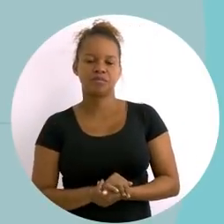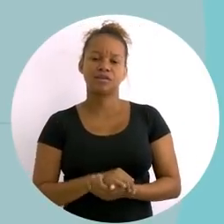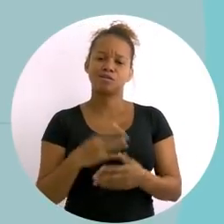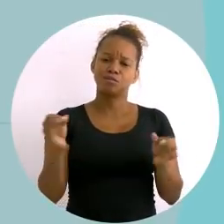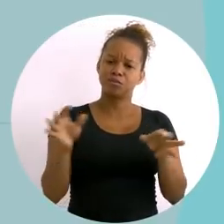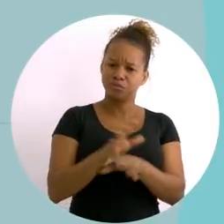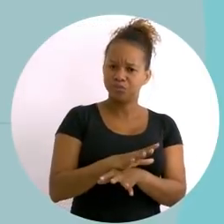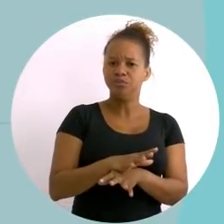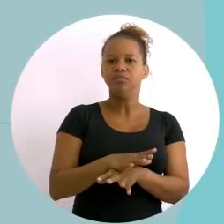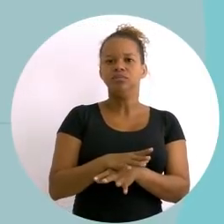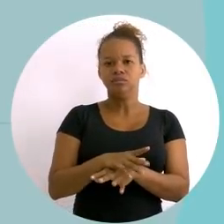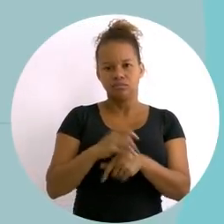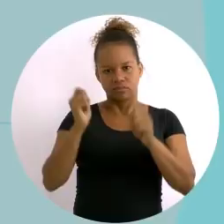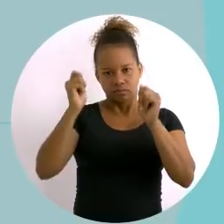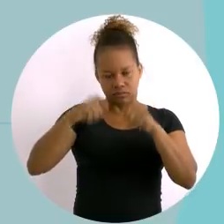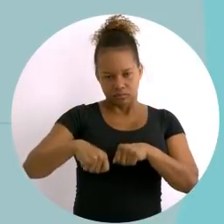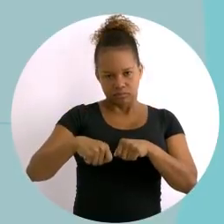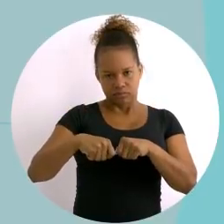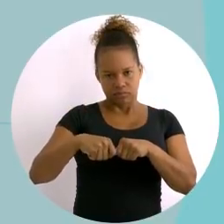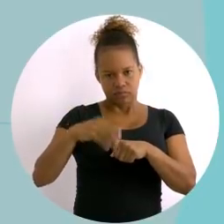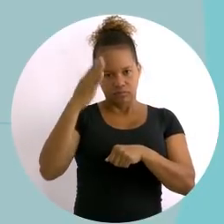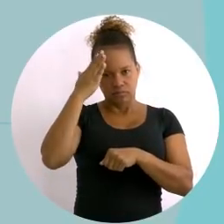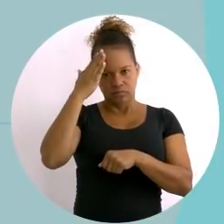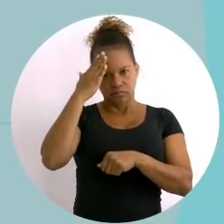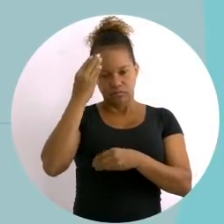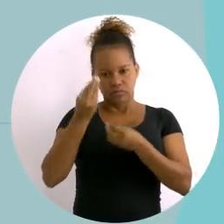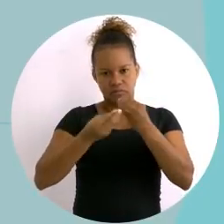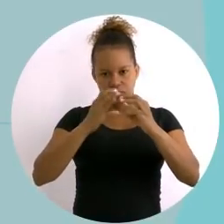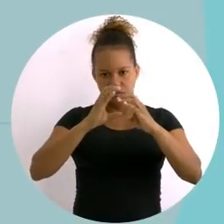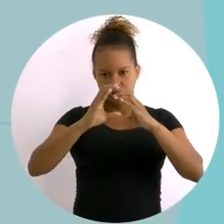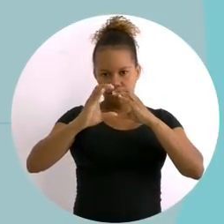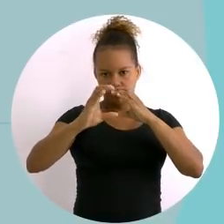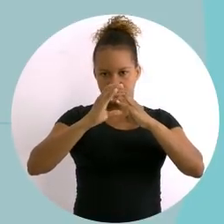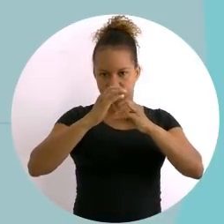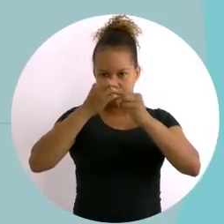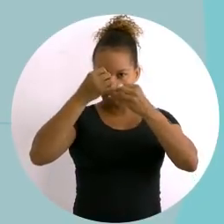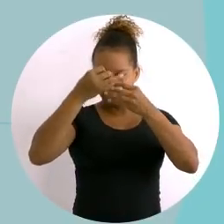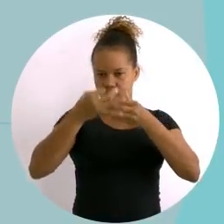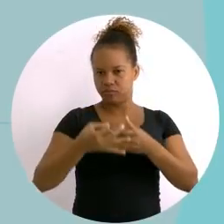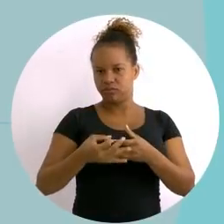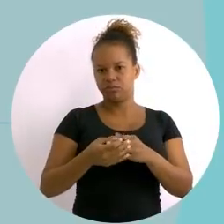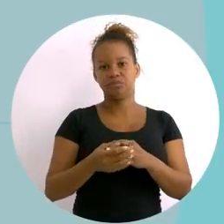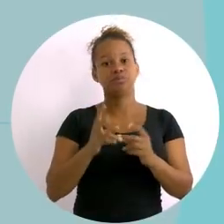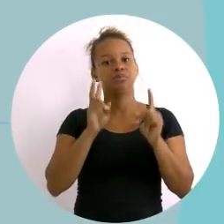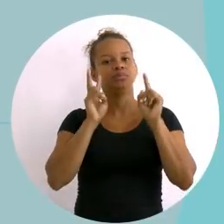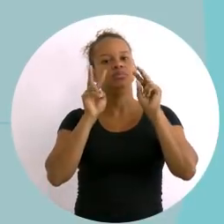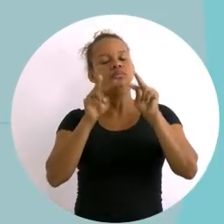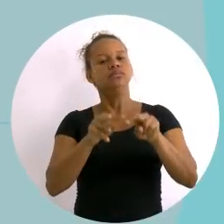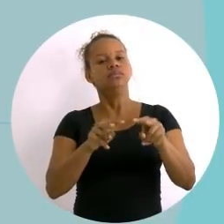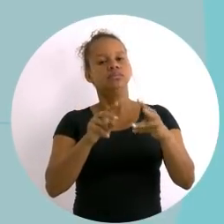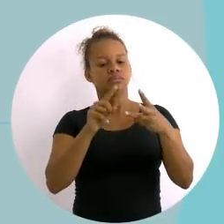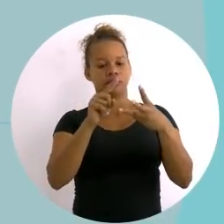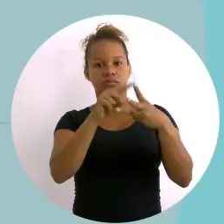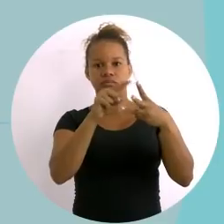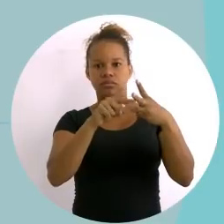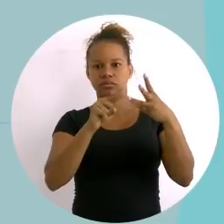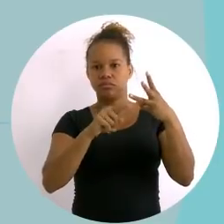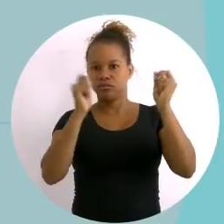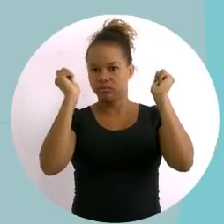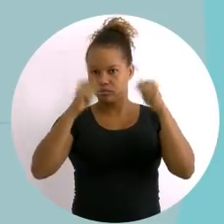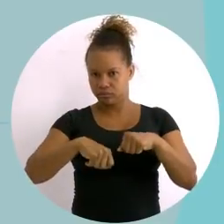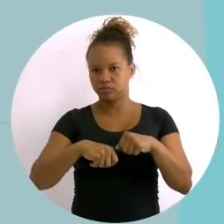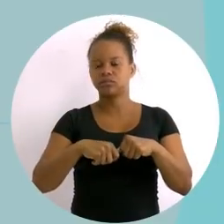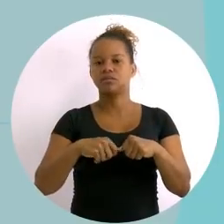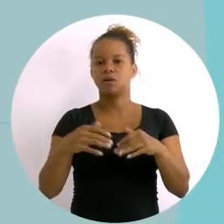vamos trazer a competência saber se comunicar eficazmente. Observe que essas 3 competências elas